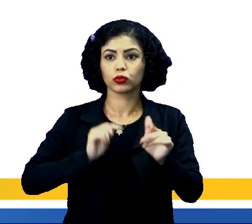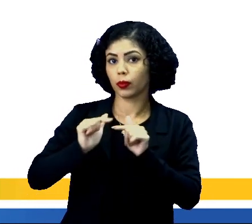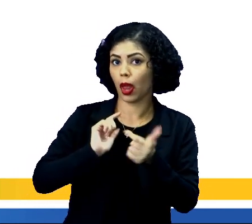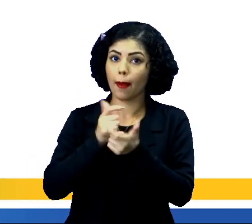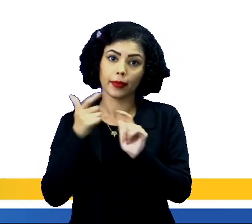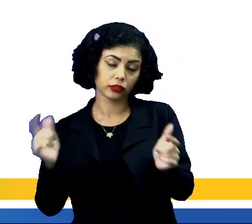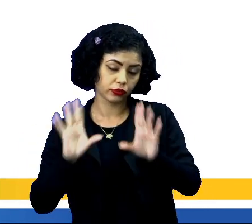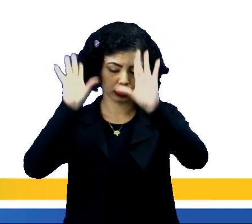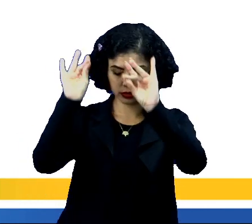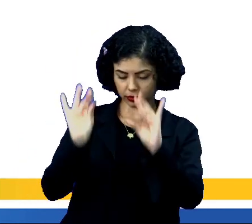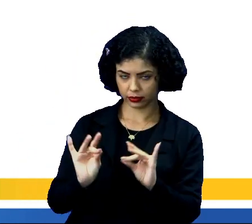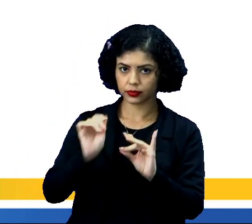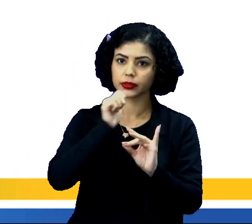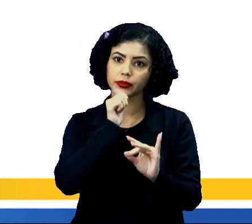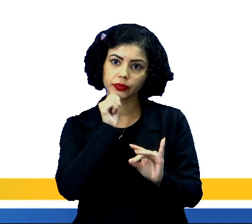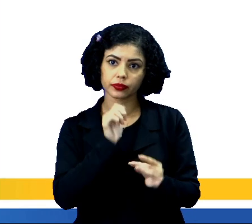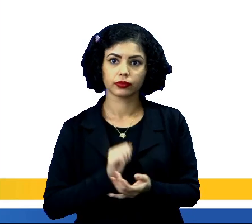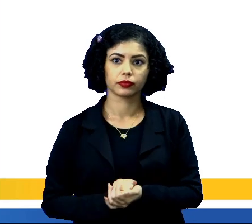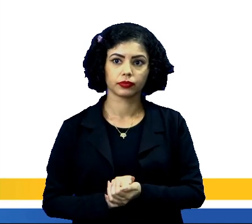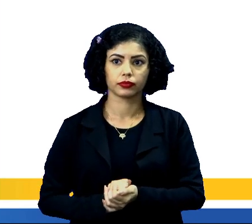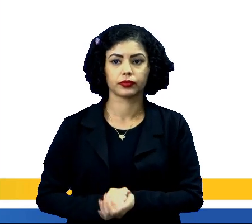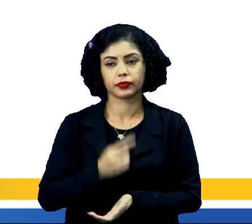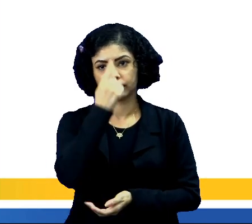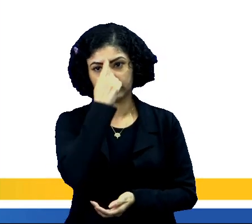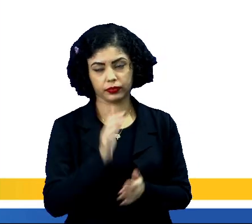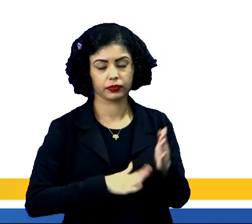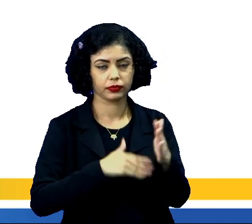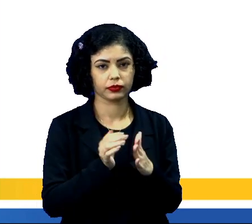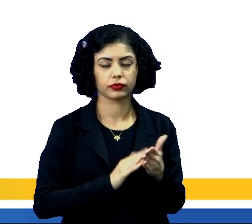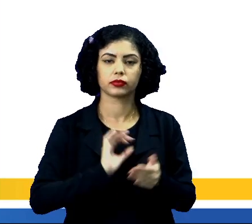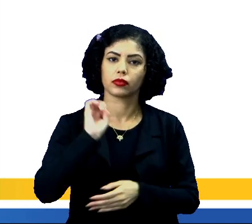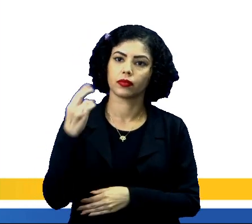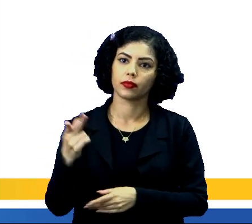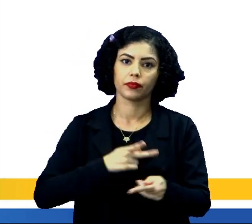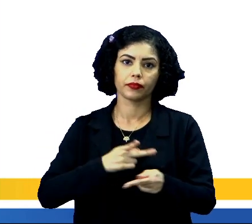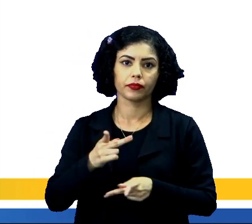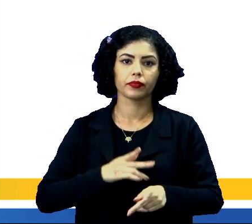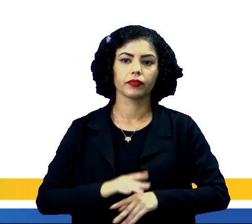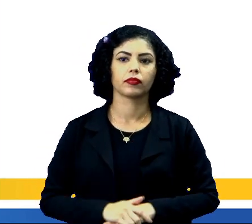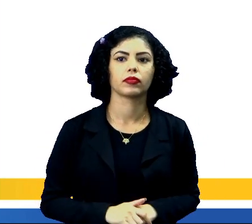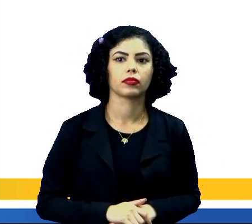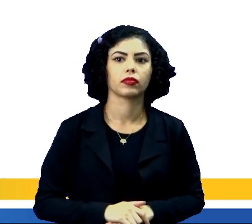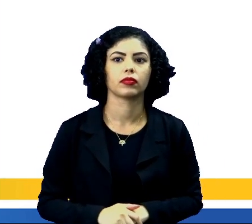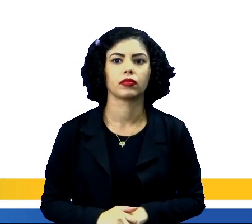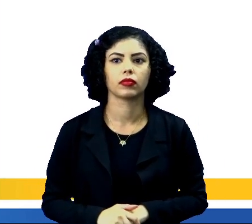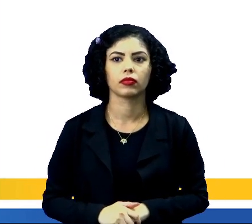maior nível de detalhes em uma ilustração, em uma pintura ou em um projeto.